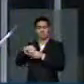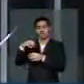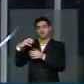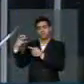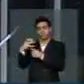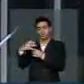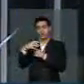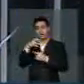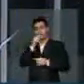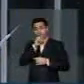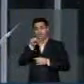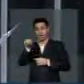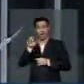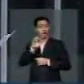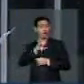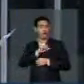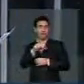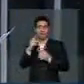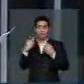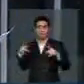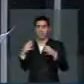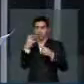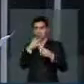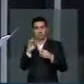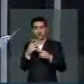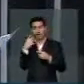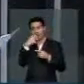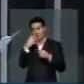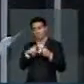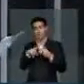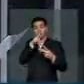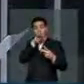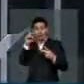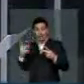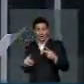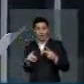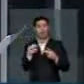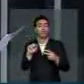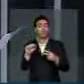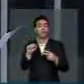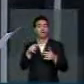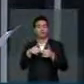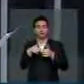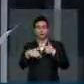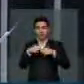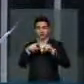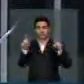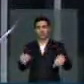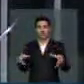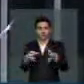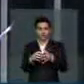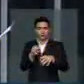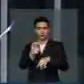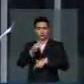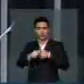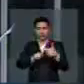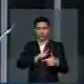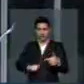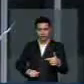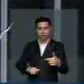mãe gostava de música e só cantava e o pai que era funcionário do estado gostava de